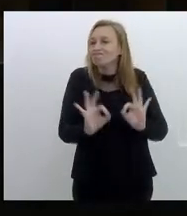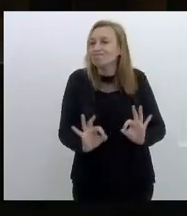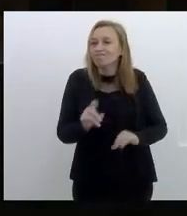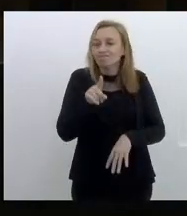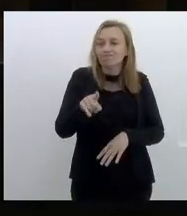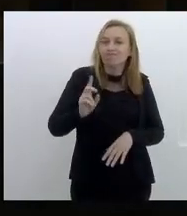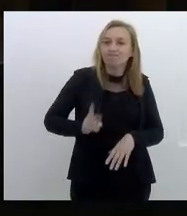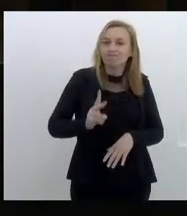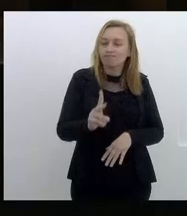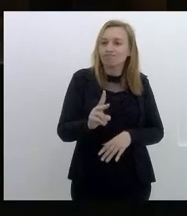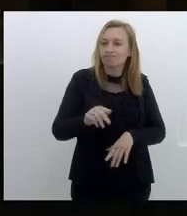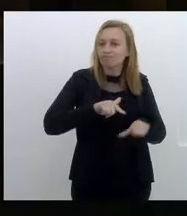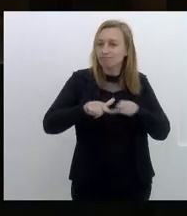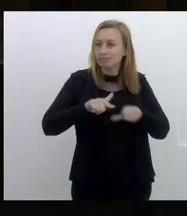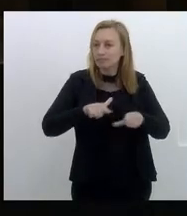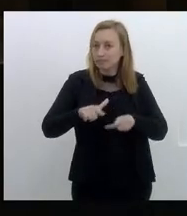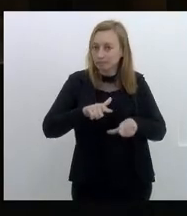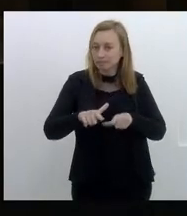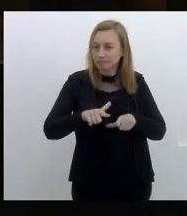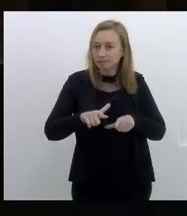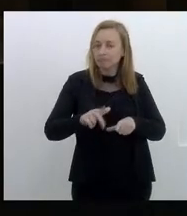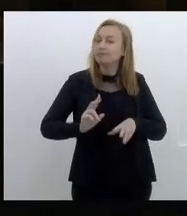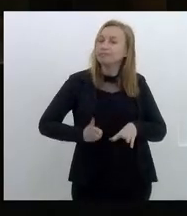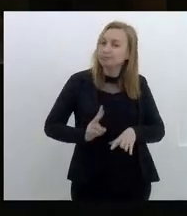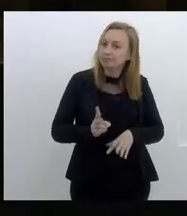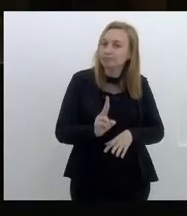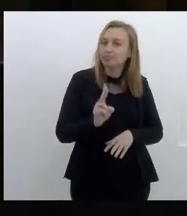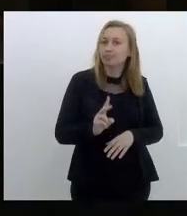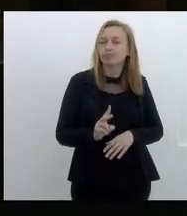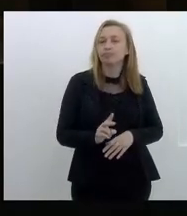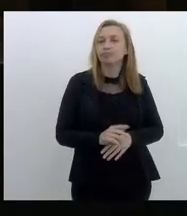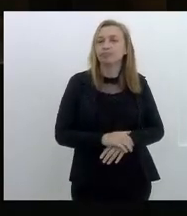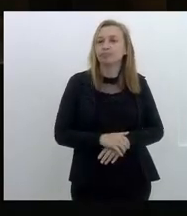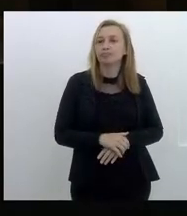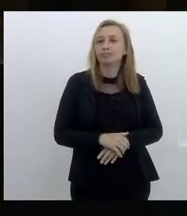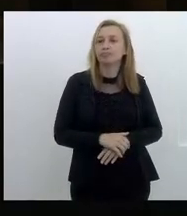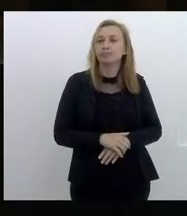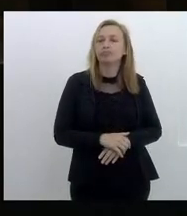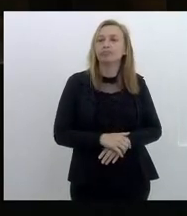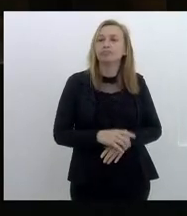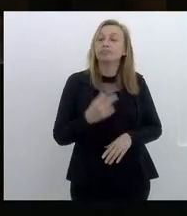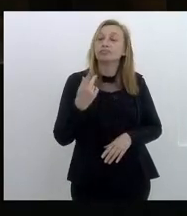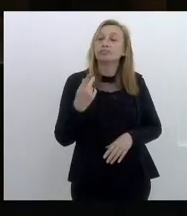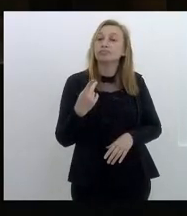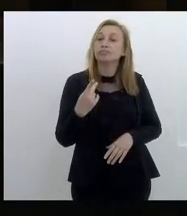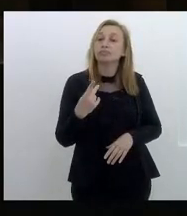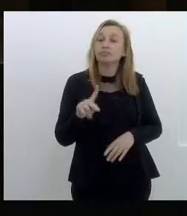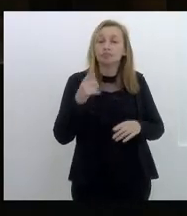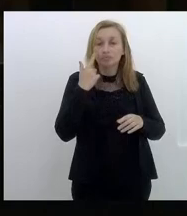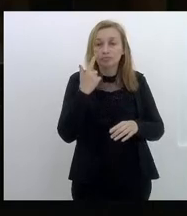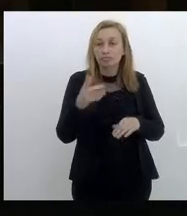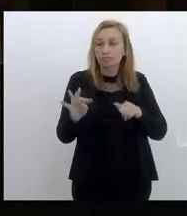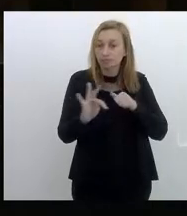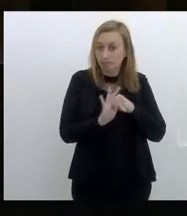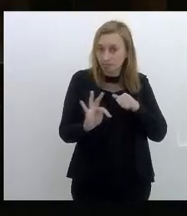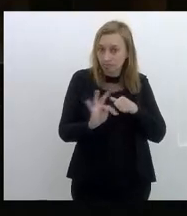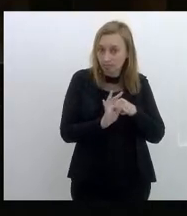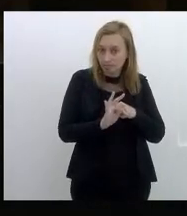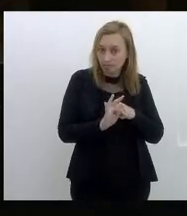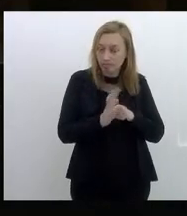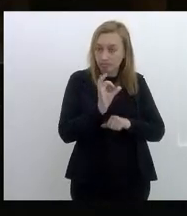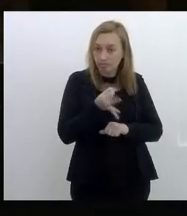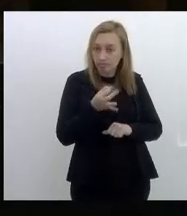que sempre serviram que sempre colocaram as suas condições o seu olhar técnico e